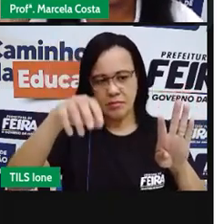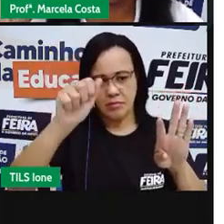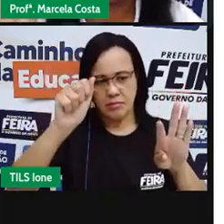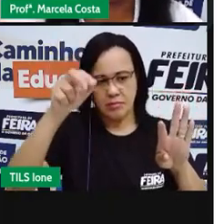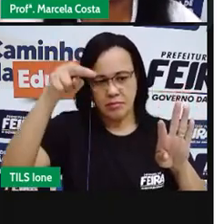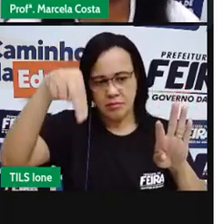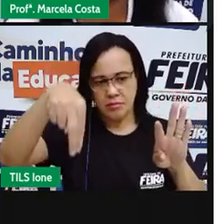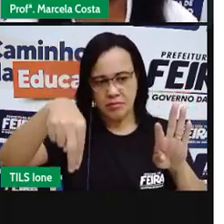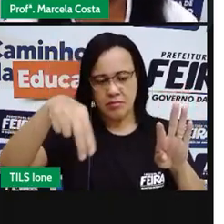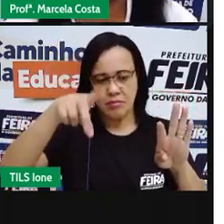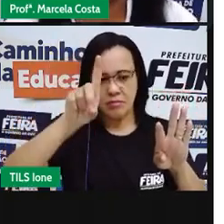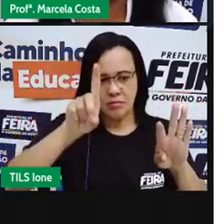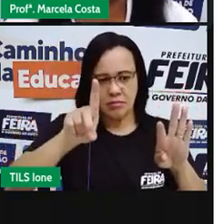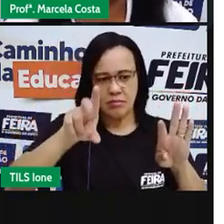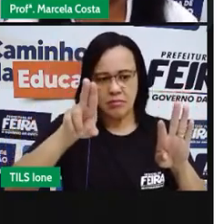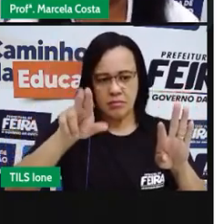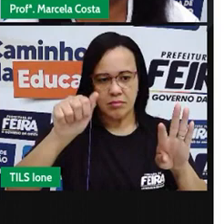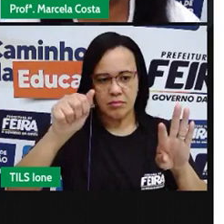Tá-man-du-a.